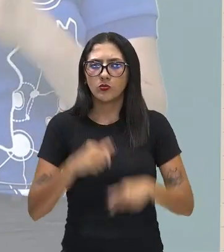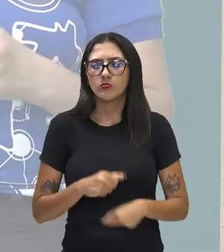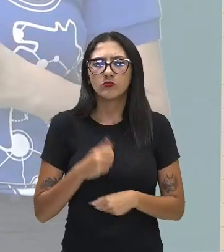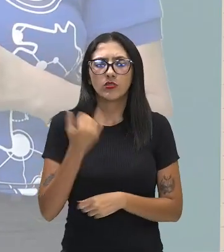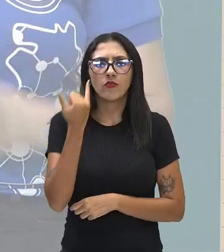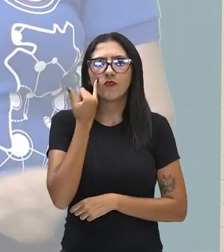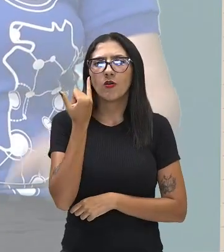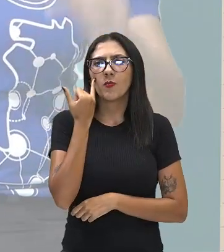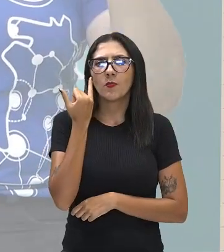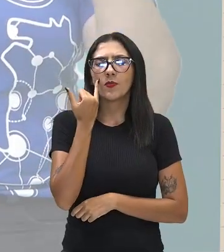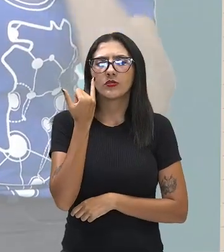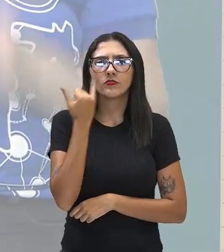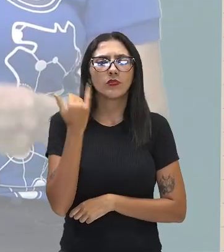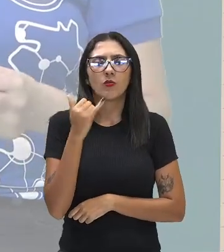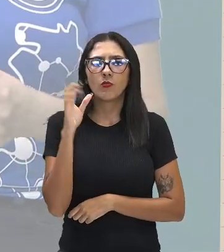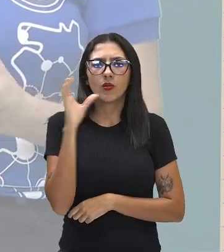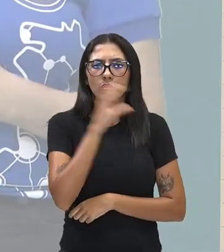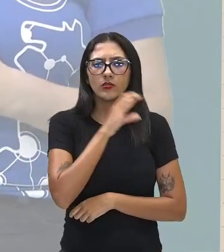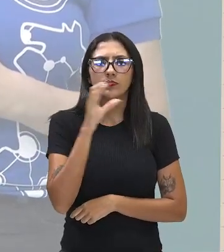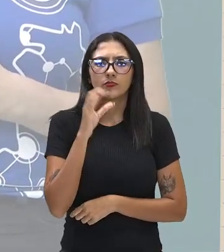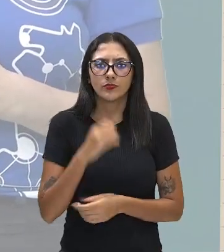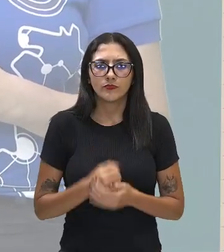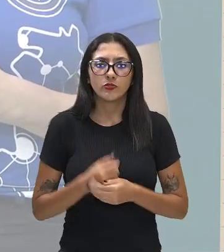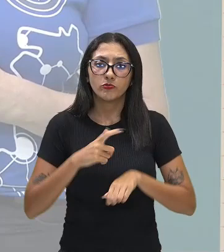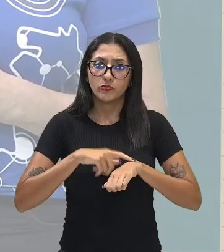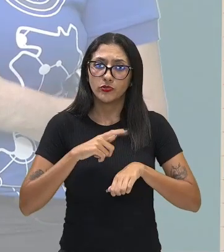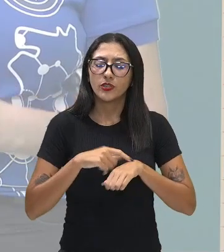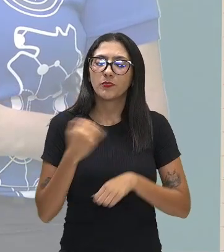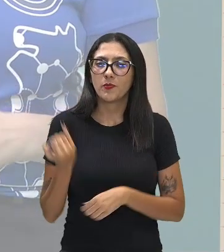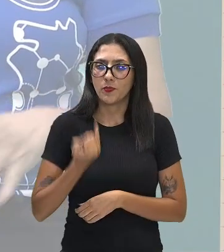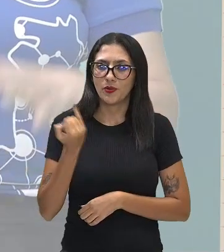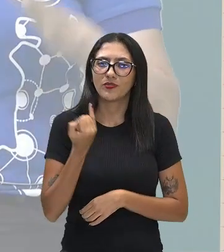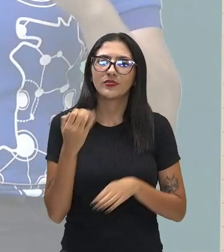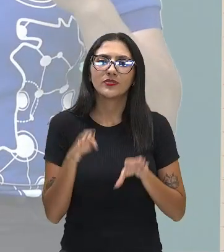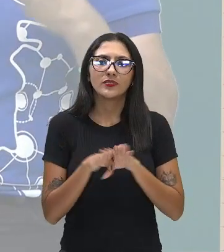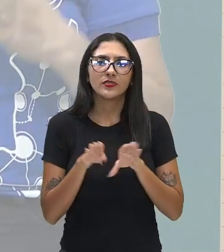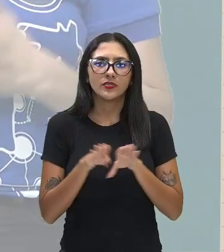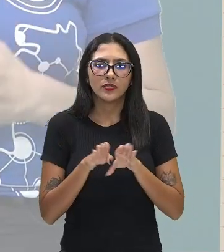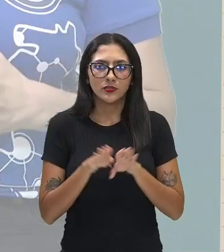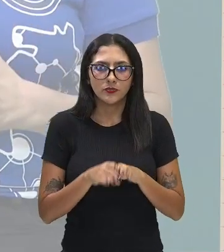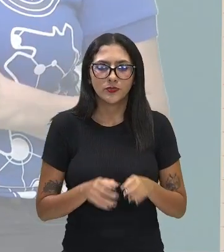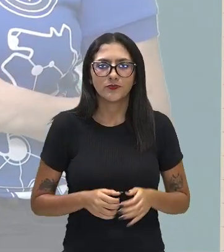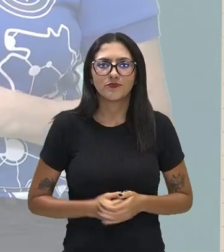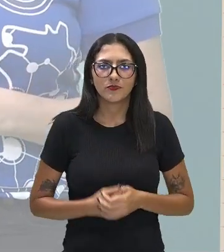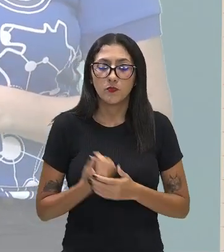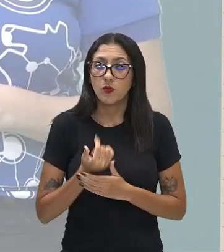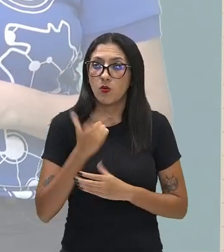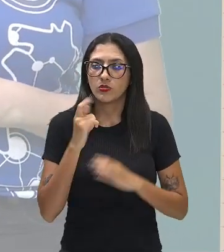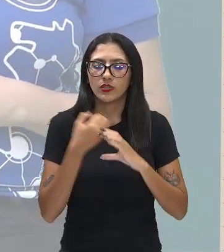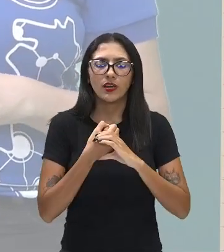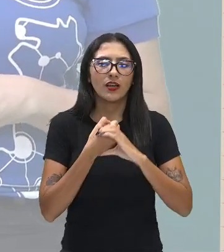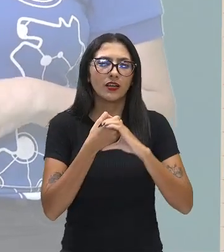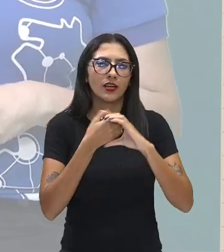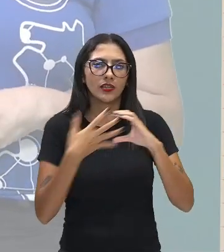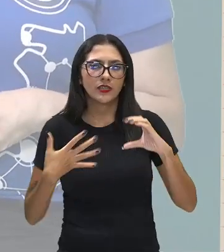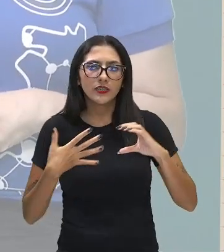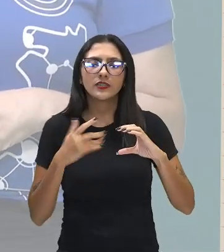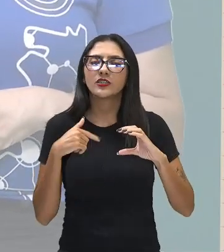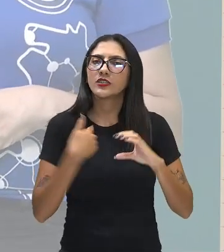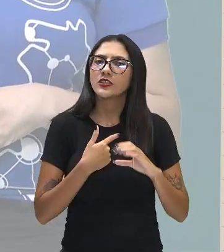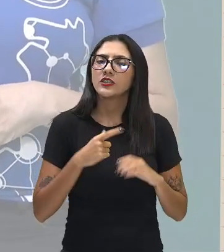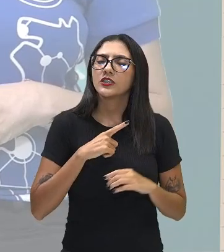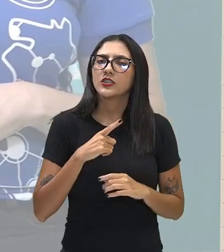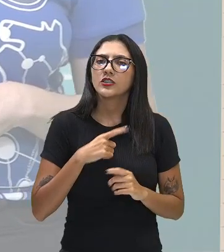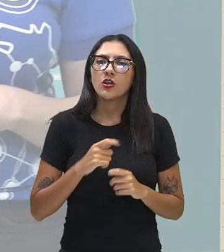público mais selecionado. E o tempo é muito importante, né? Que é outro aspecto que nós utilizamos